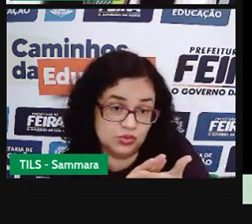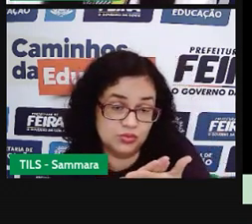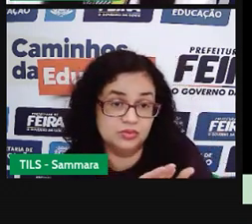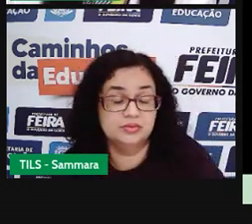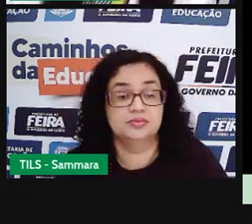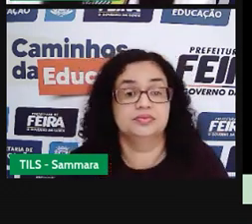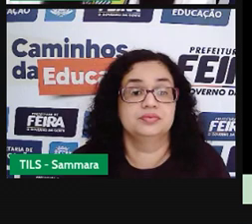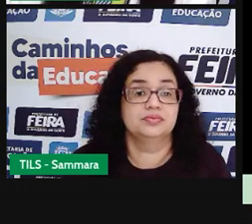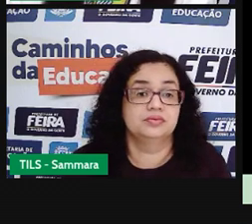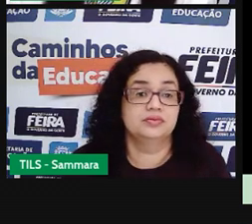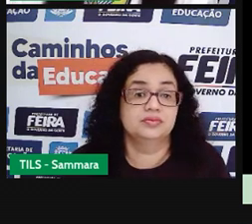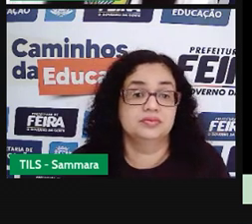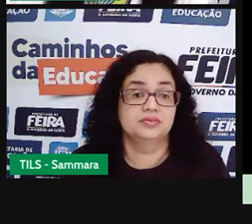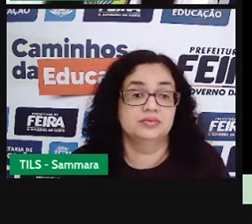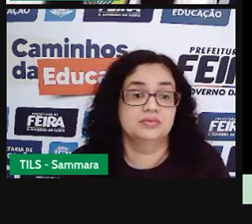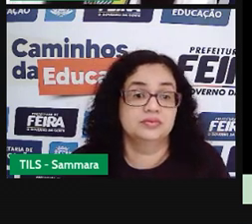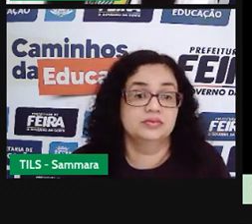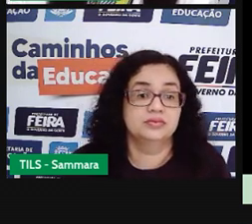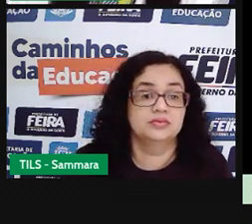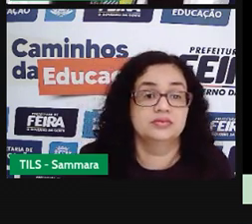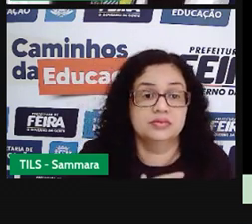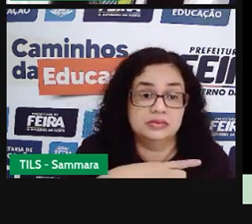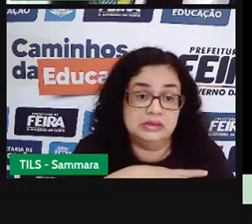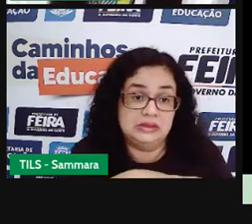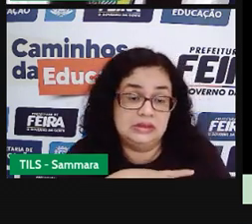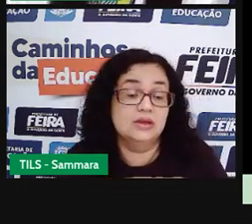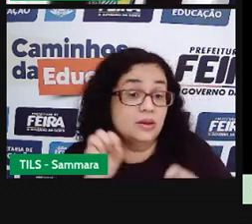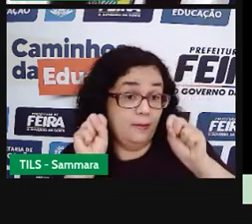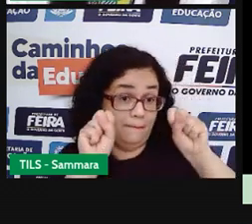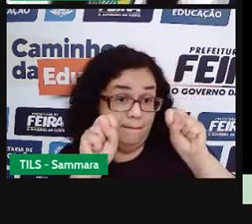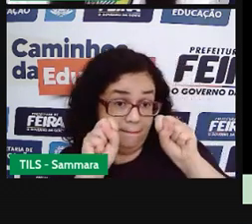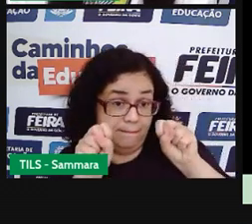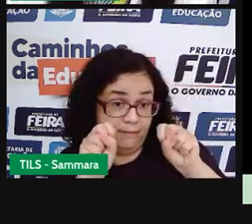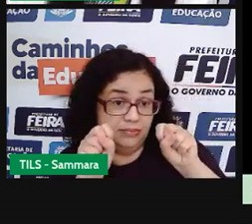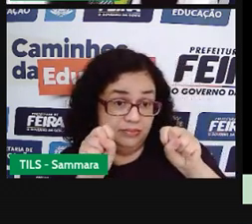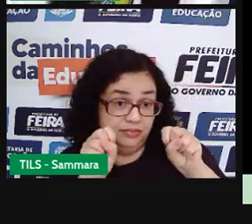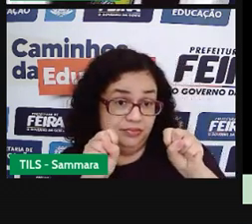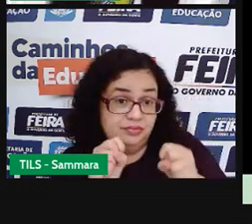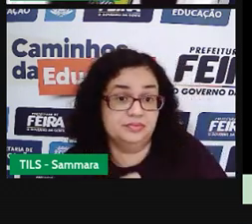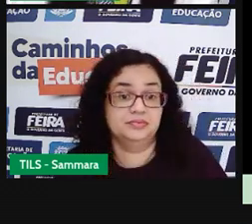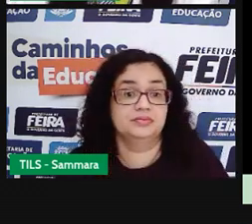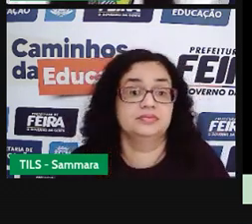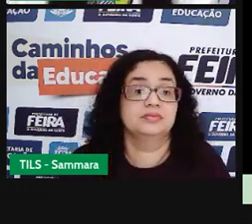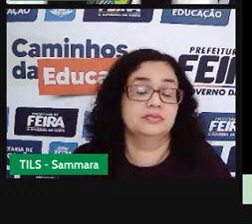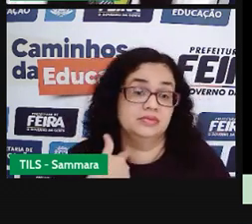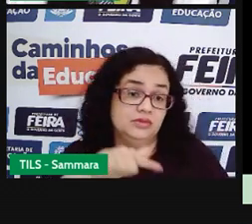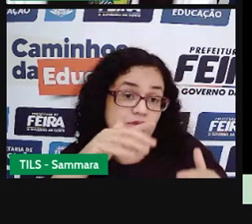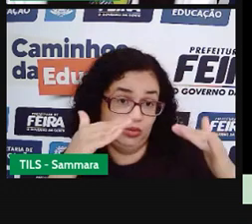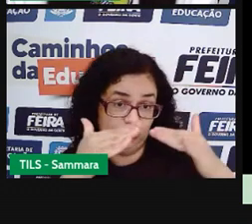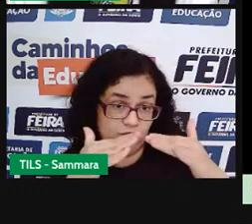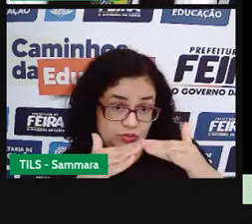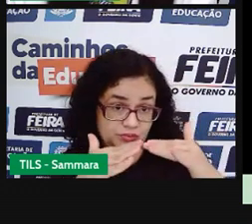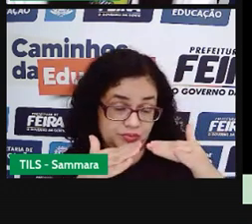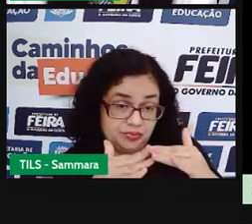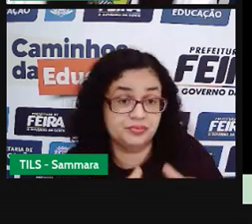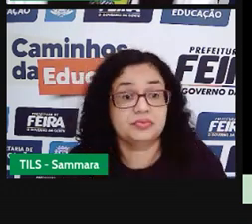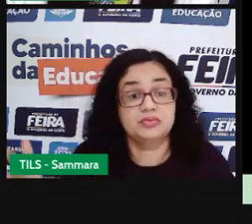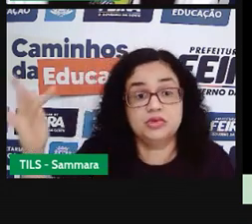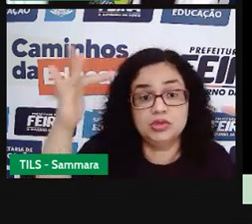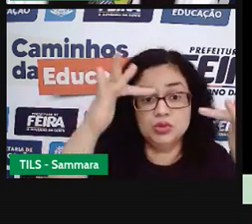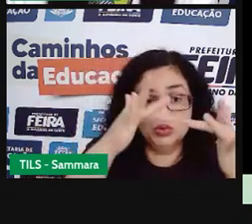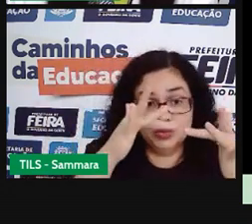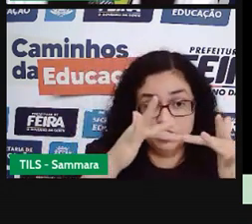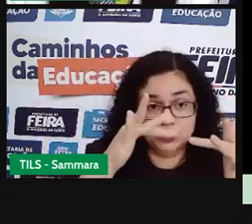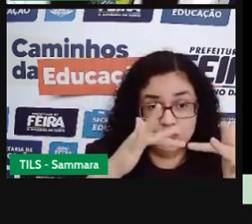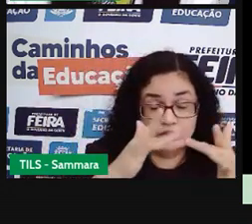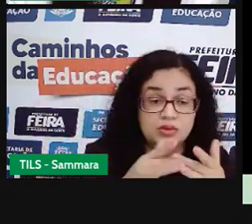para escola mas como não está sendo possível nesse momento mas estão estudando em casa estão tendo contato